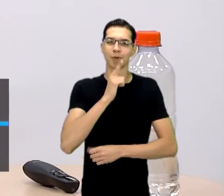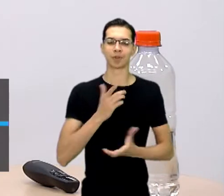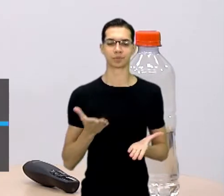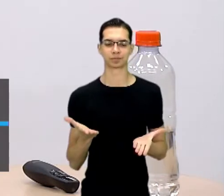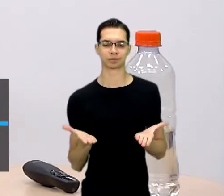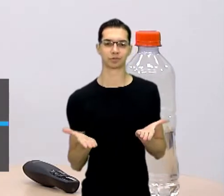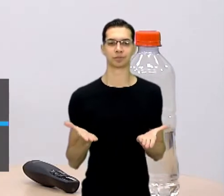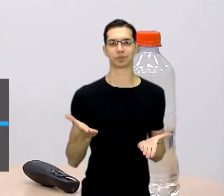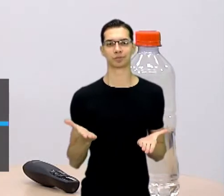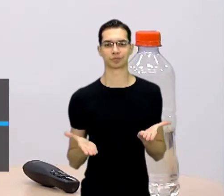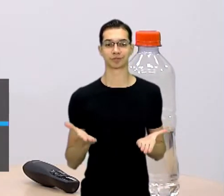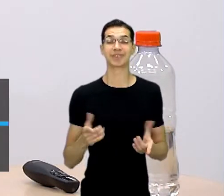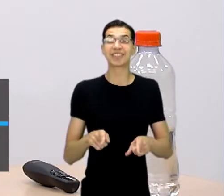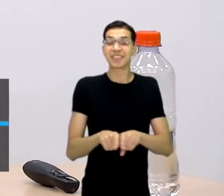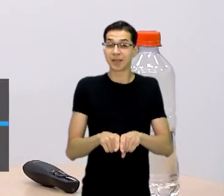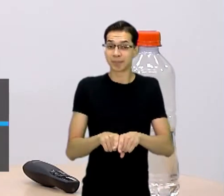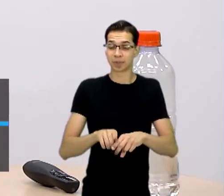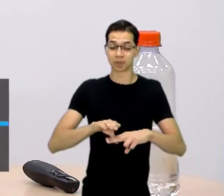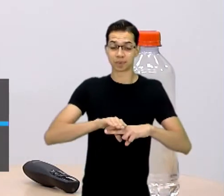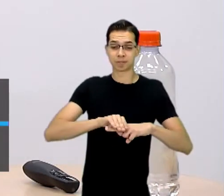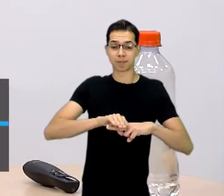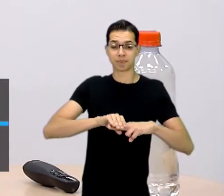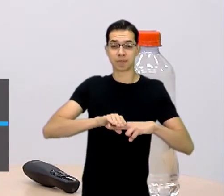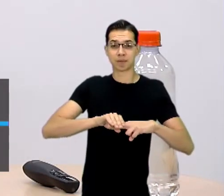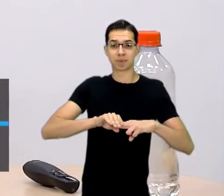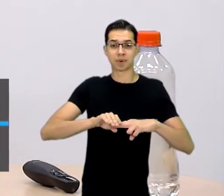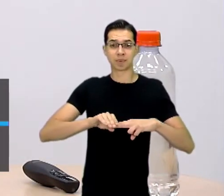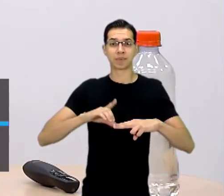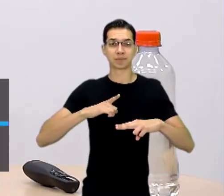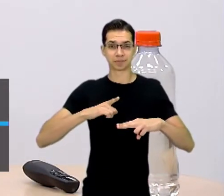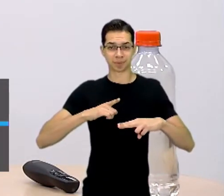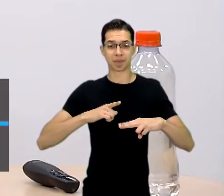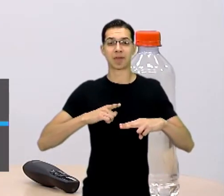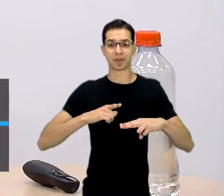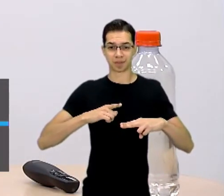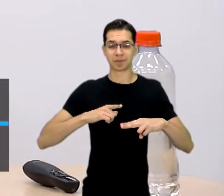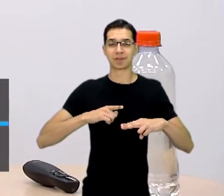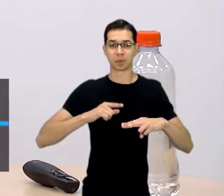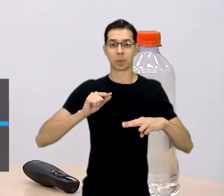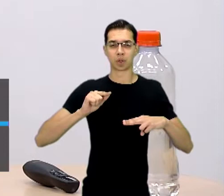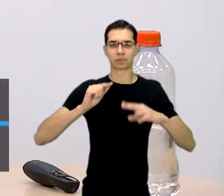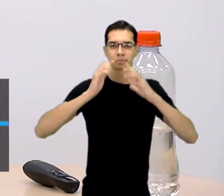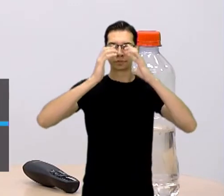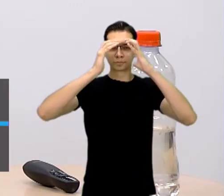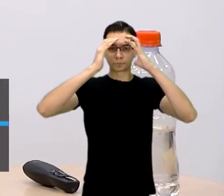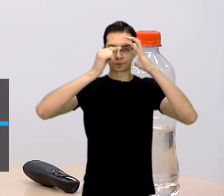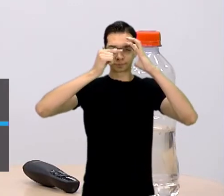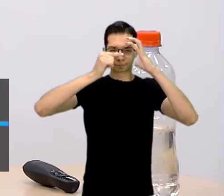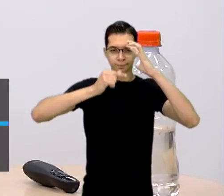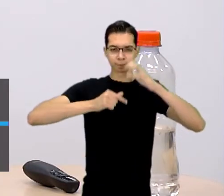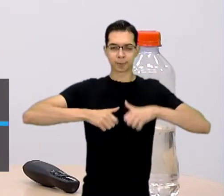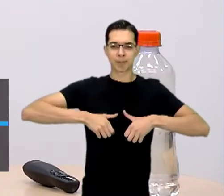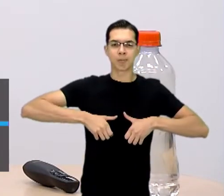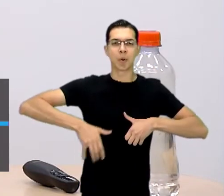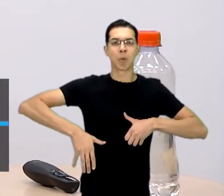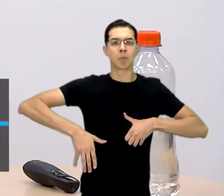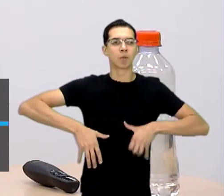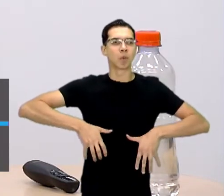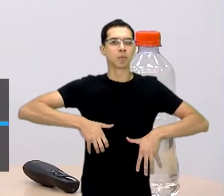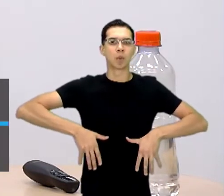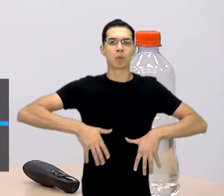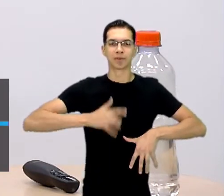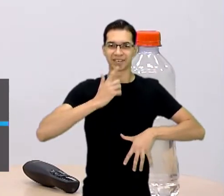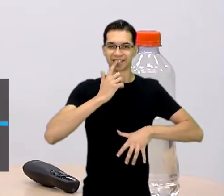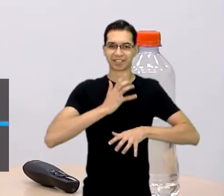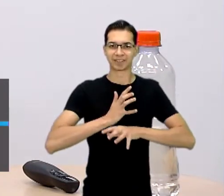tenho ligamentos. É porque eu tenho, então, uma série de outros elementos, além do esqueleto, que vão manter, então,